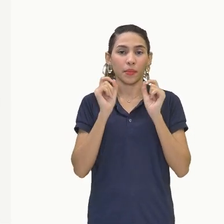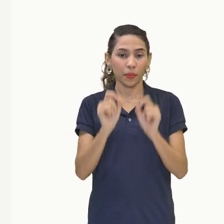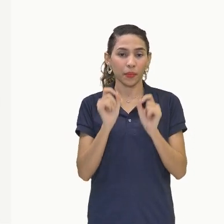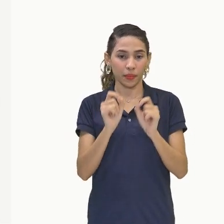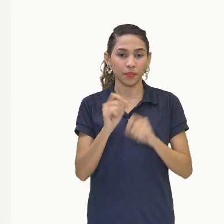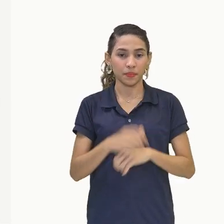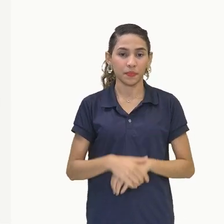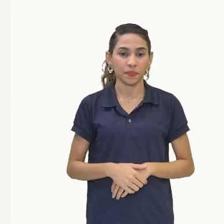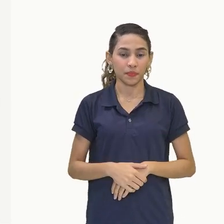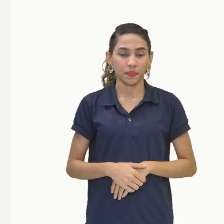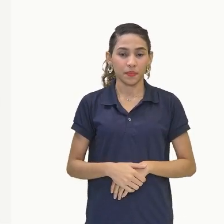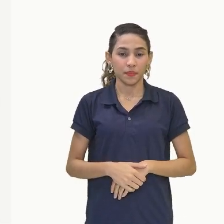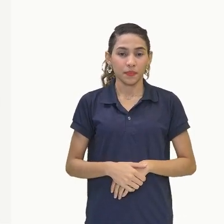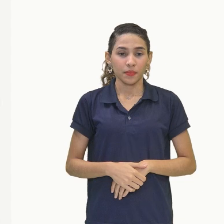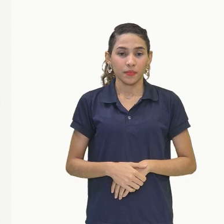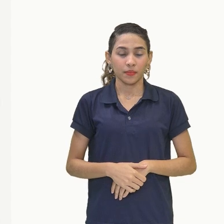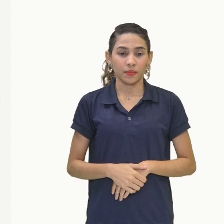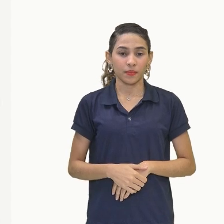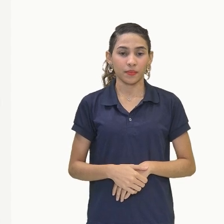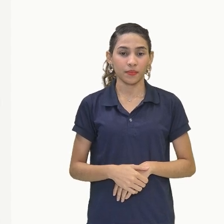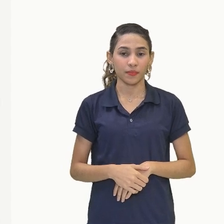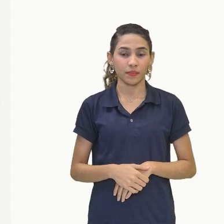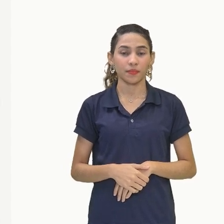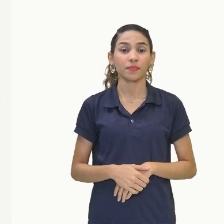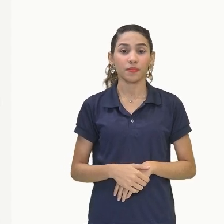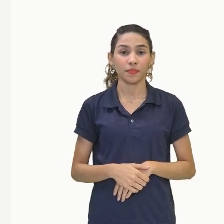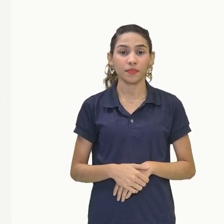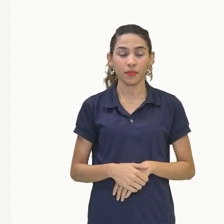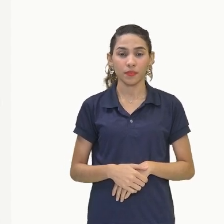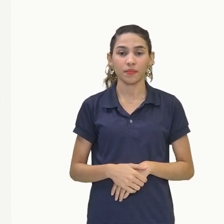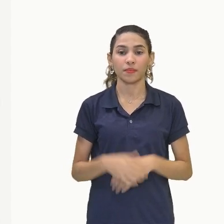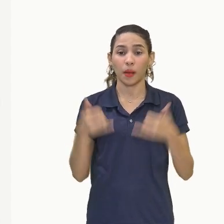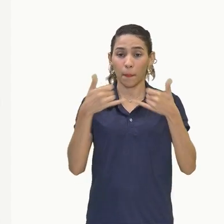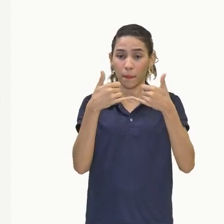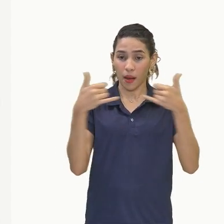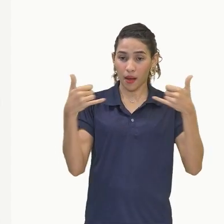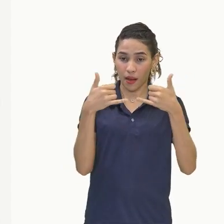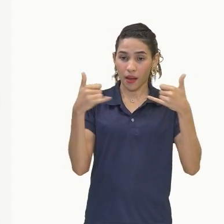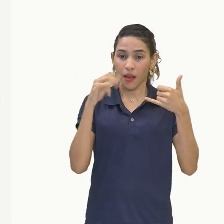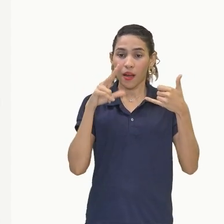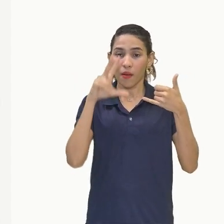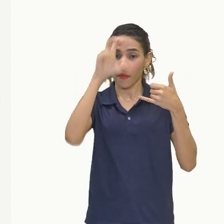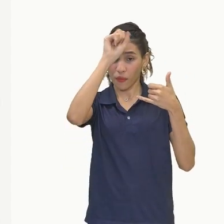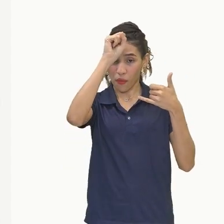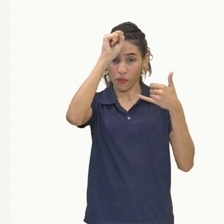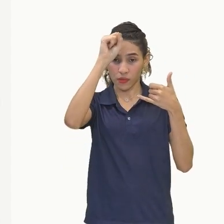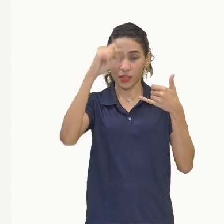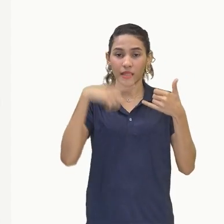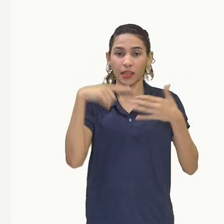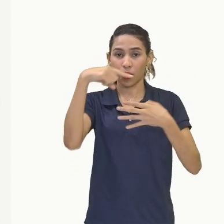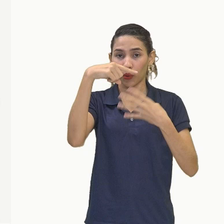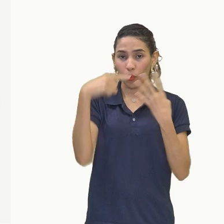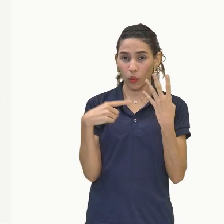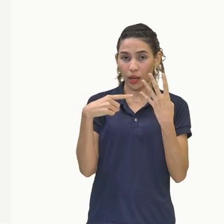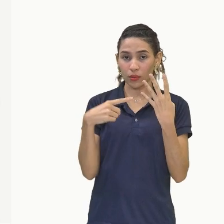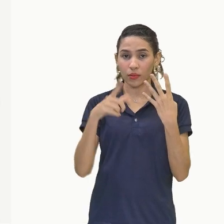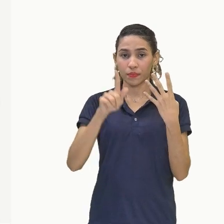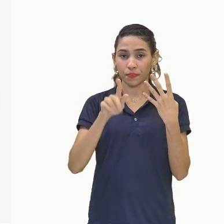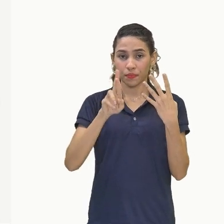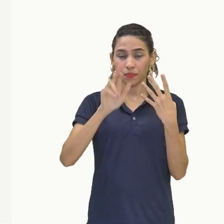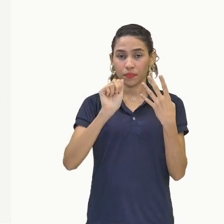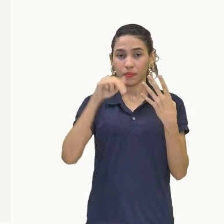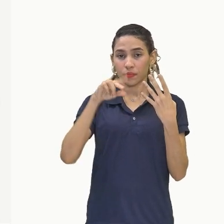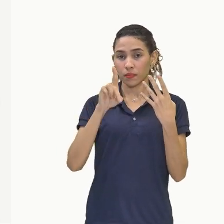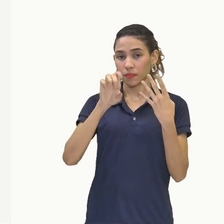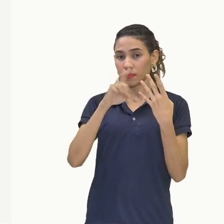aí, nós percebemos aí que a corrente você tem aí. Na eletrodinâmica existem essas 4 grandezas principais.